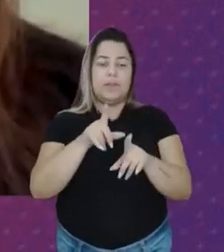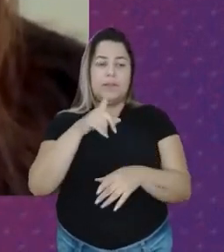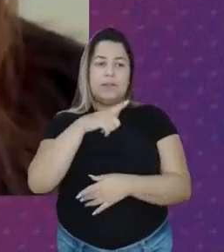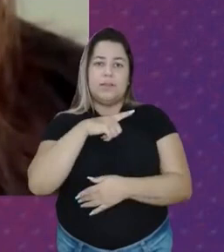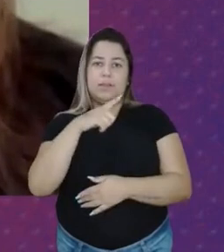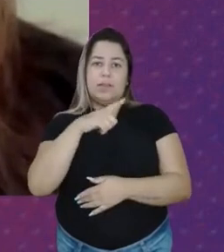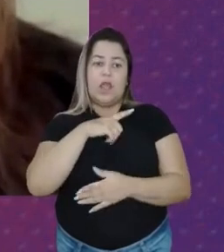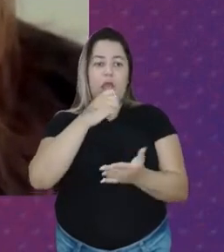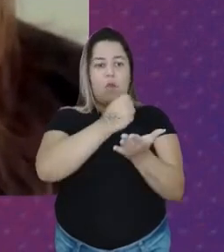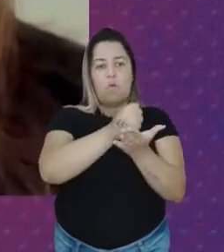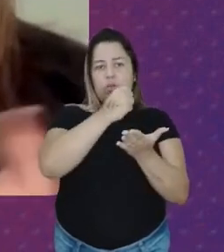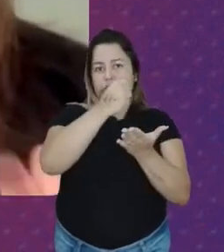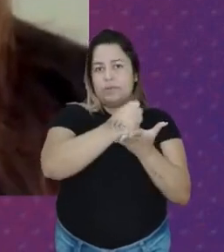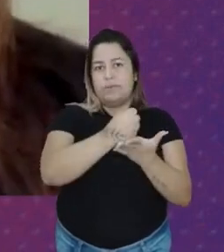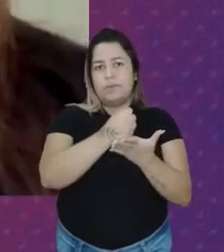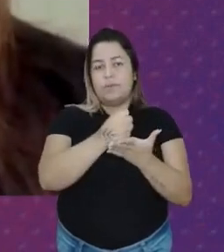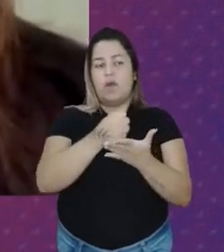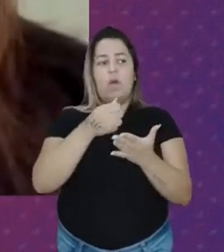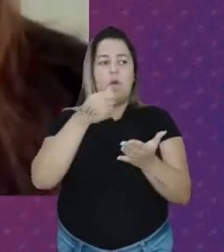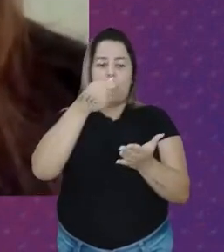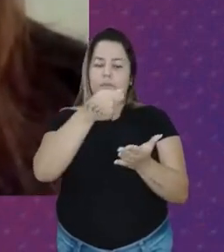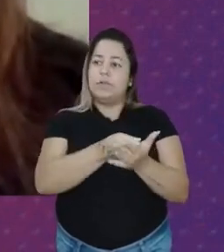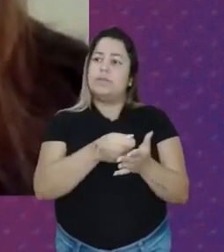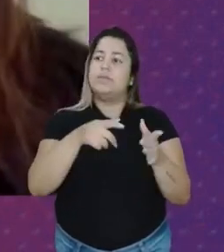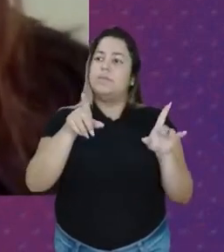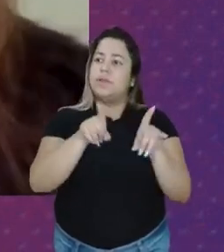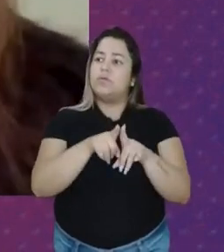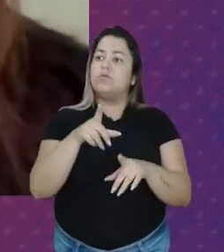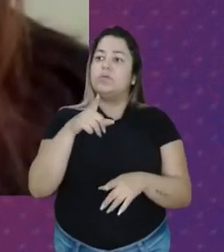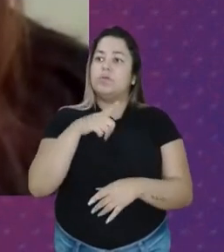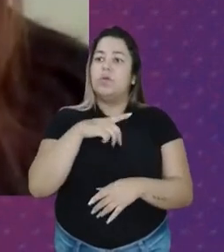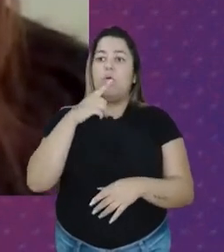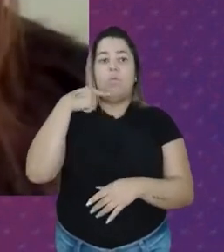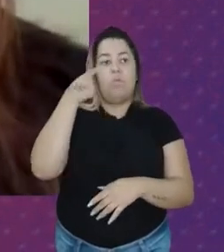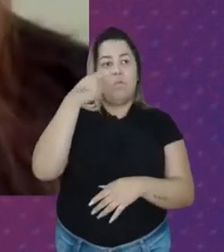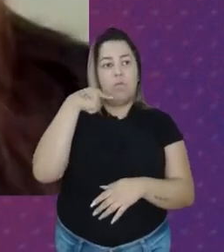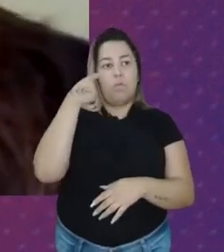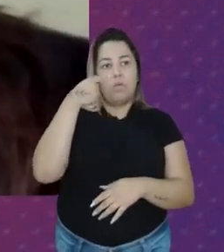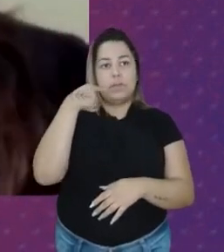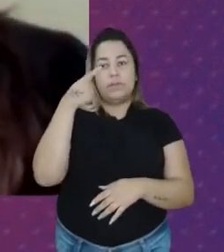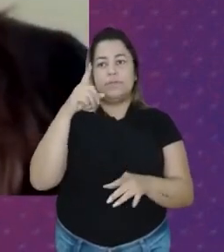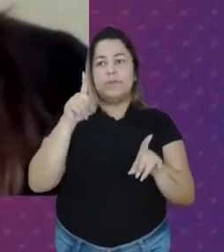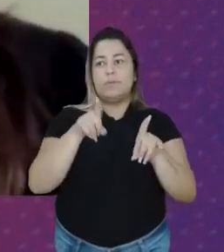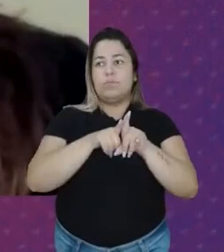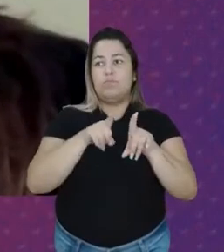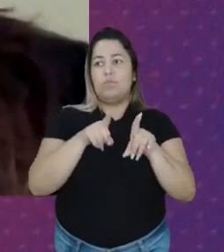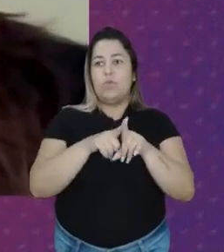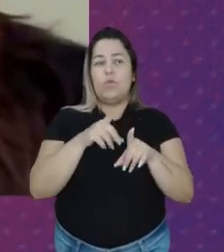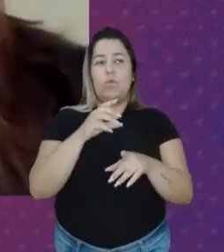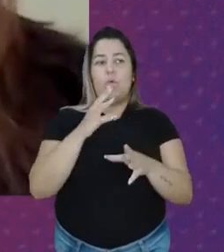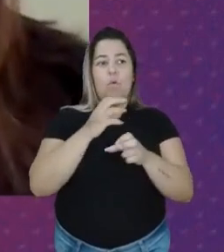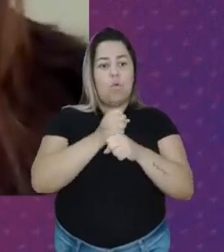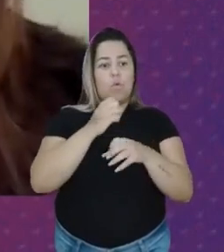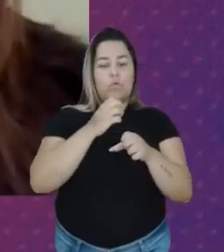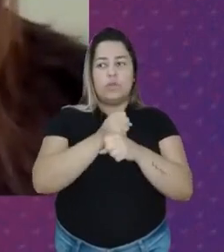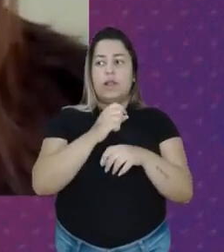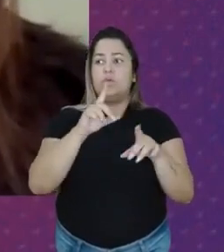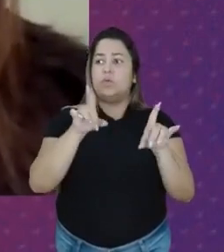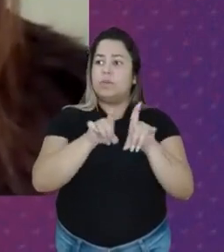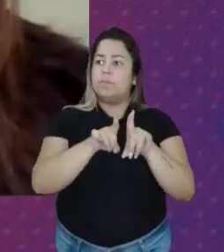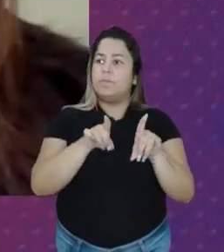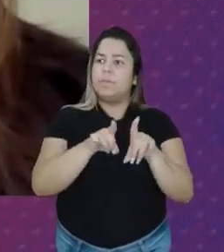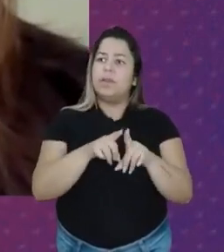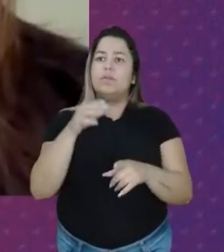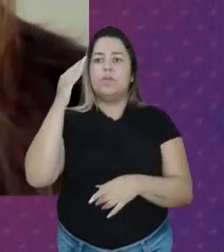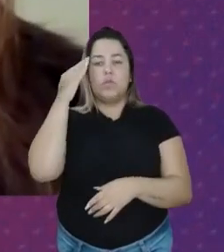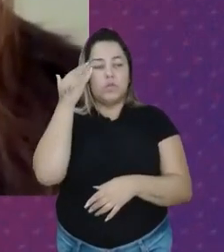a contratação obrigatória de uma advogada ou advogado e de uma contadora ou contador, porque se entendeu que